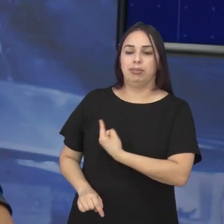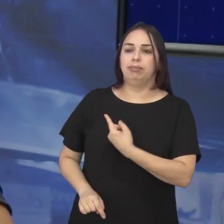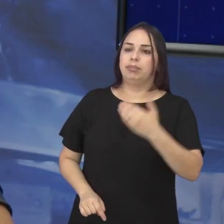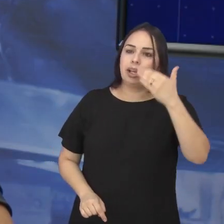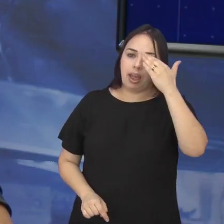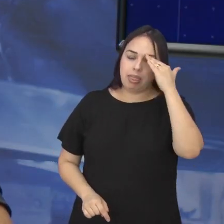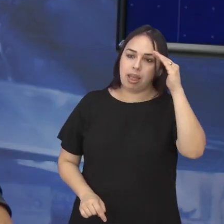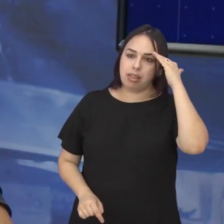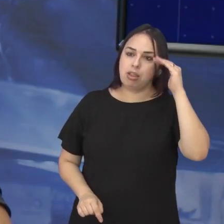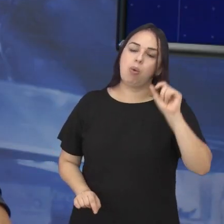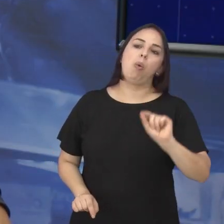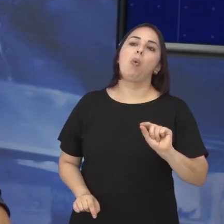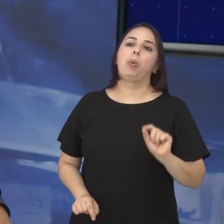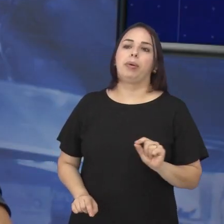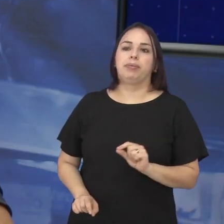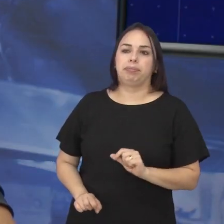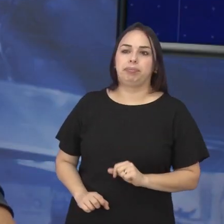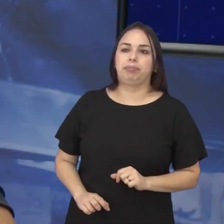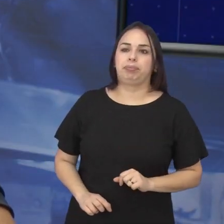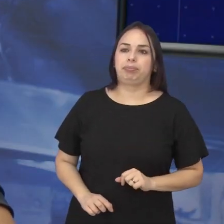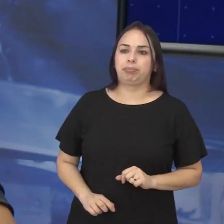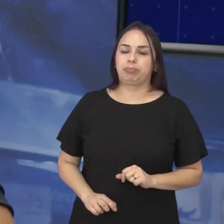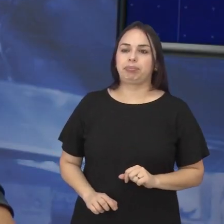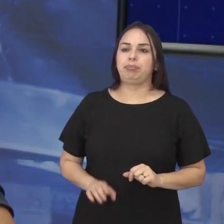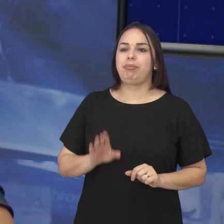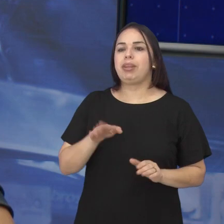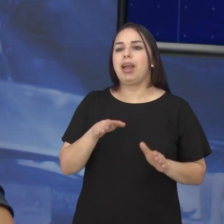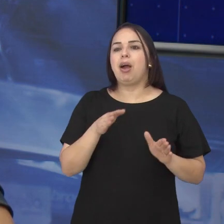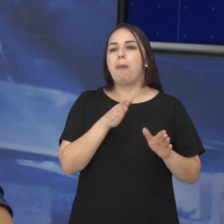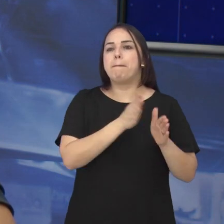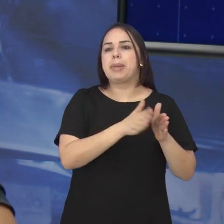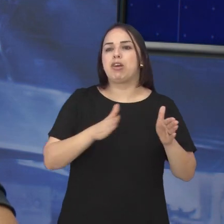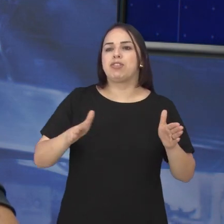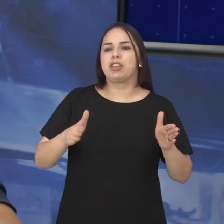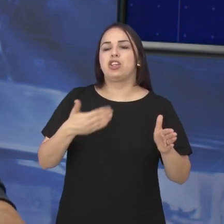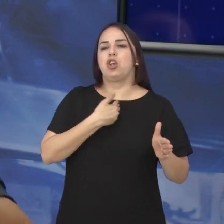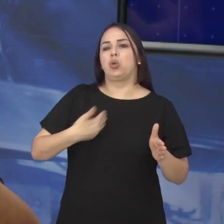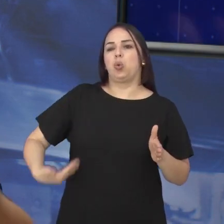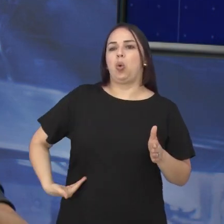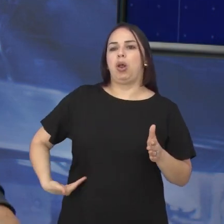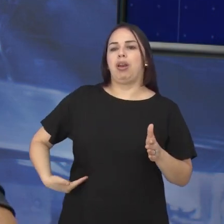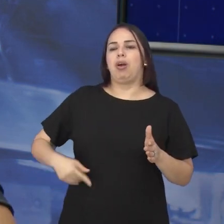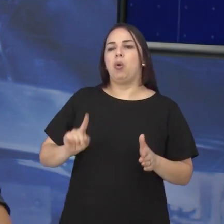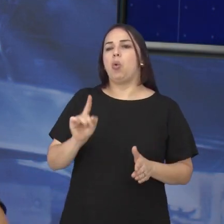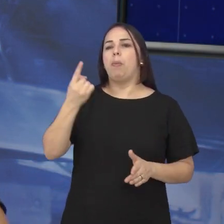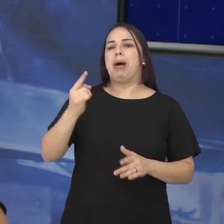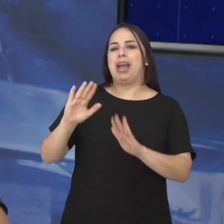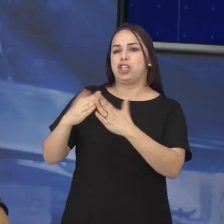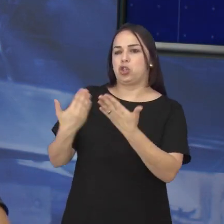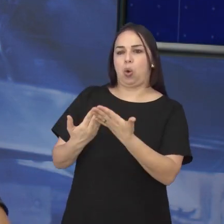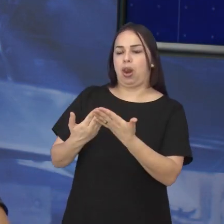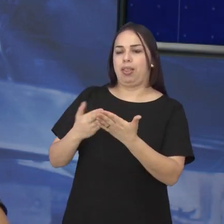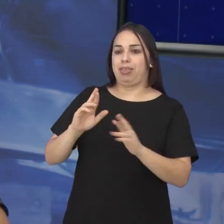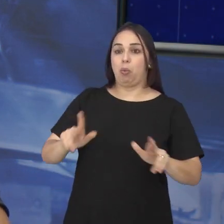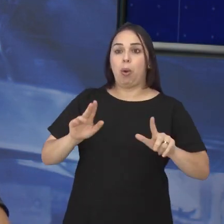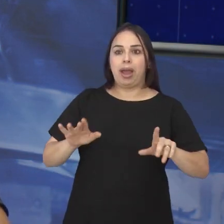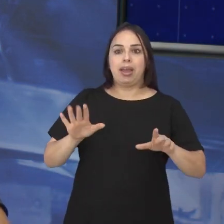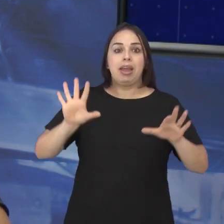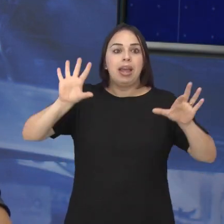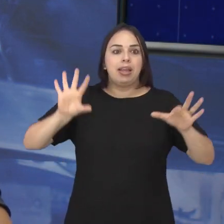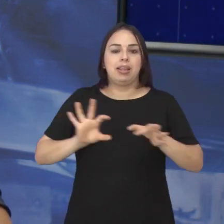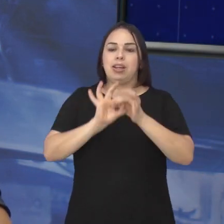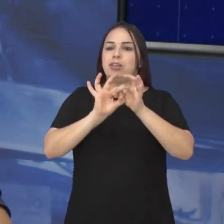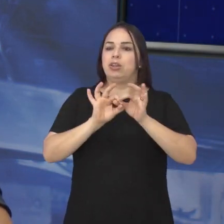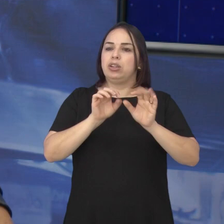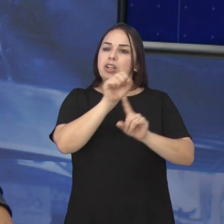a educação não só como um processo que envolve ou um governo ou uma escola, mas que envolve a sociedade